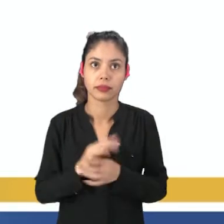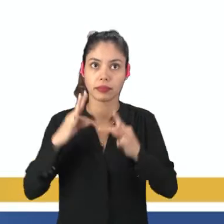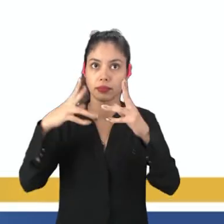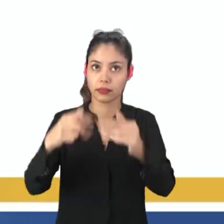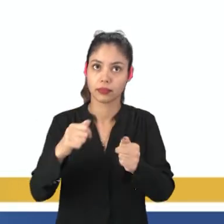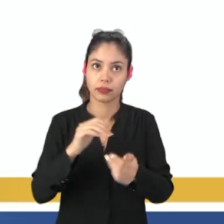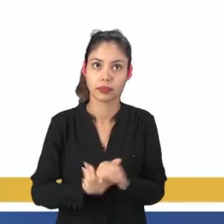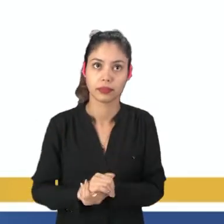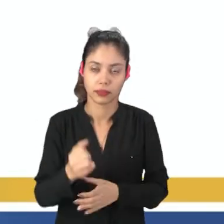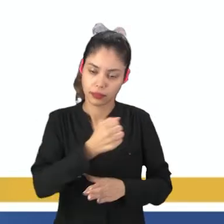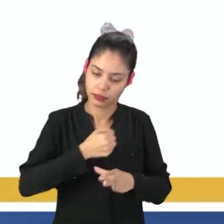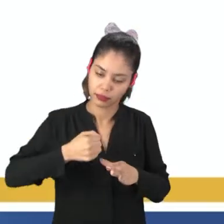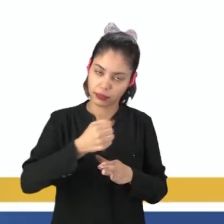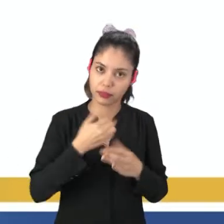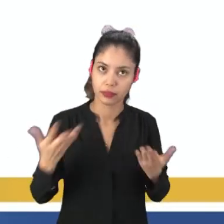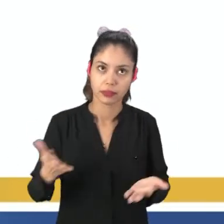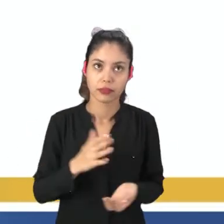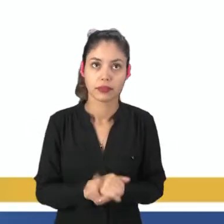os cozinhados.